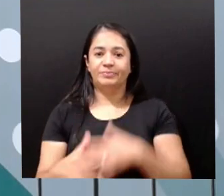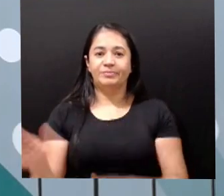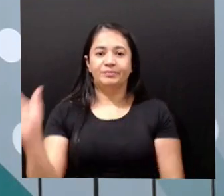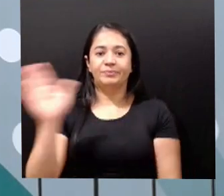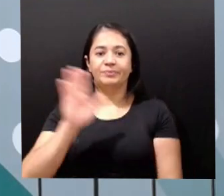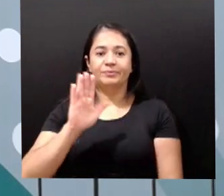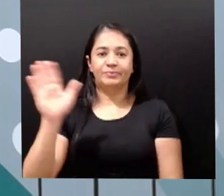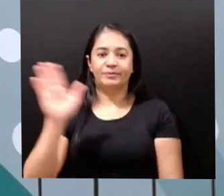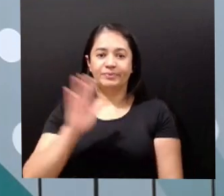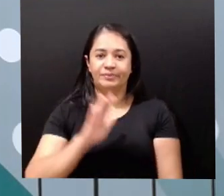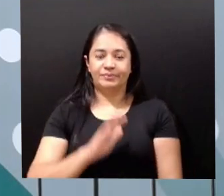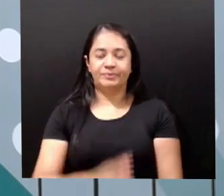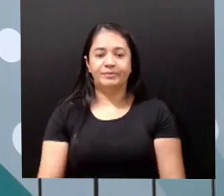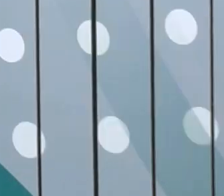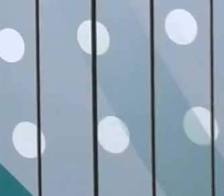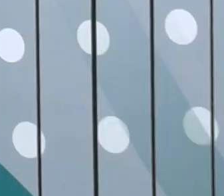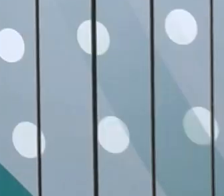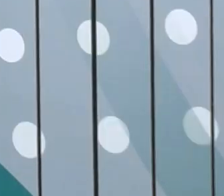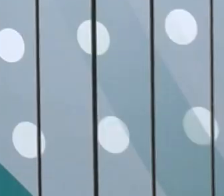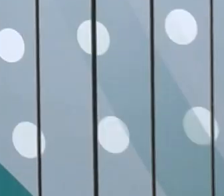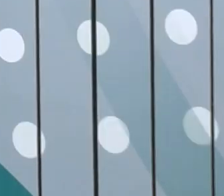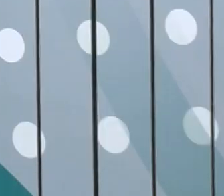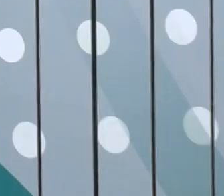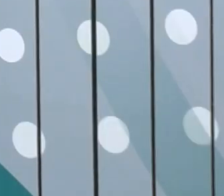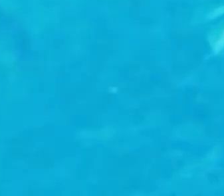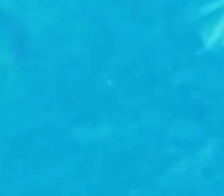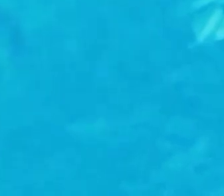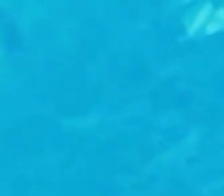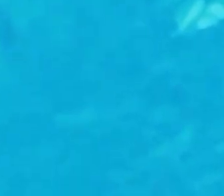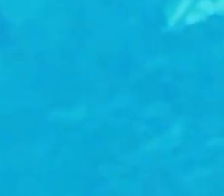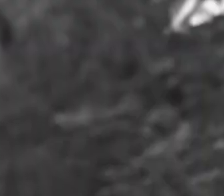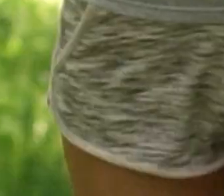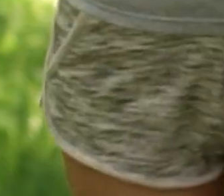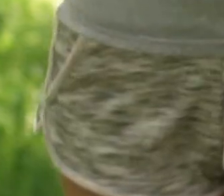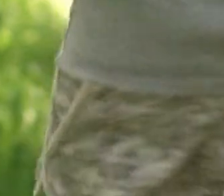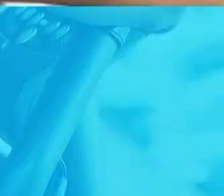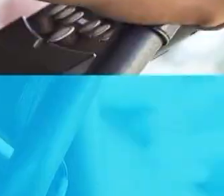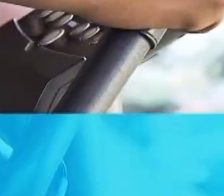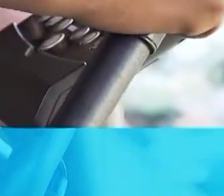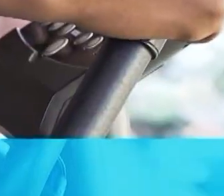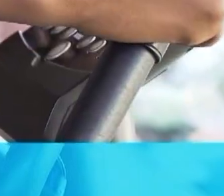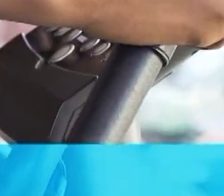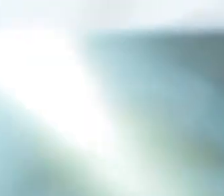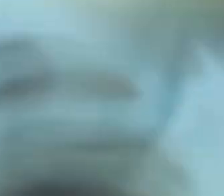nas redes sociais. Até o próximo Saúde Agora!